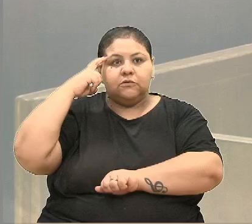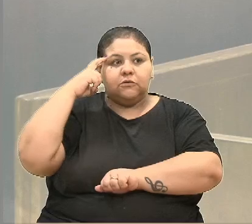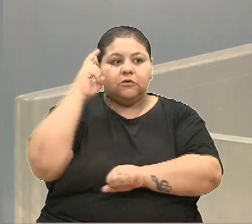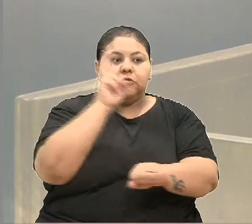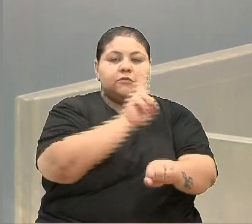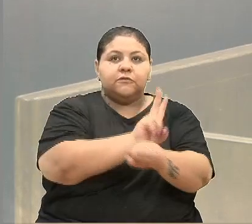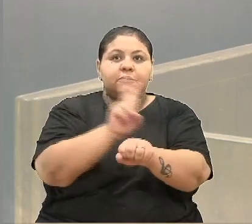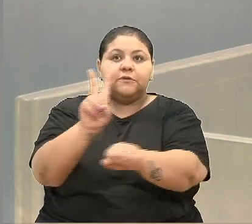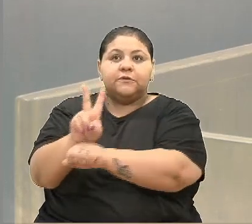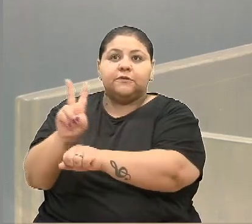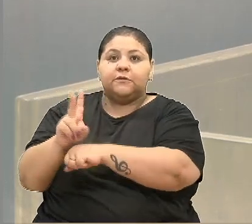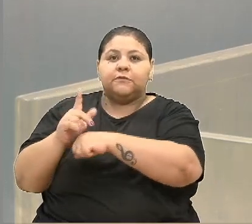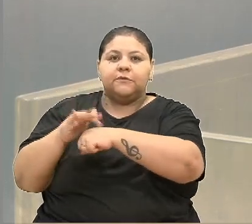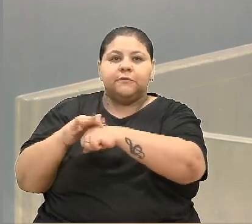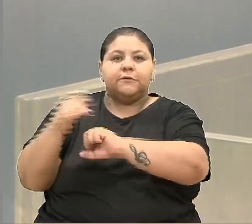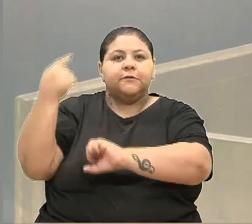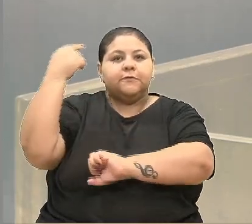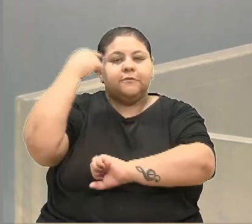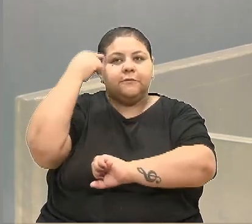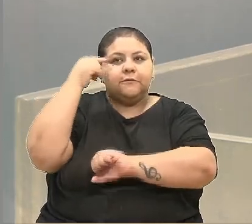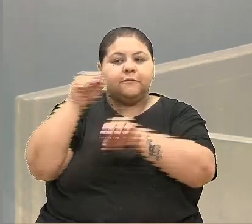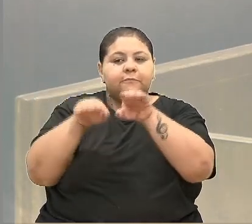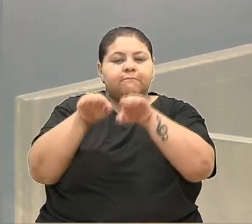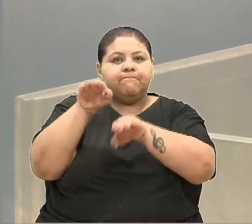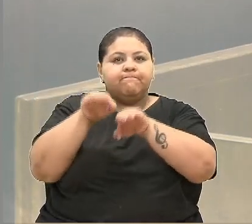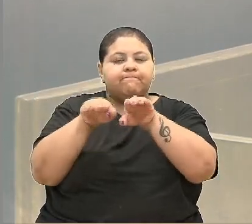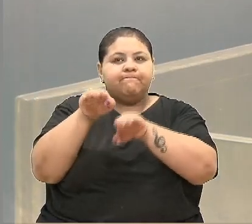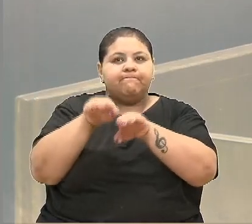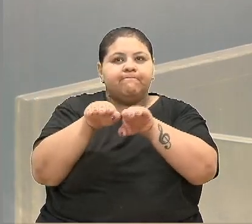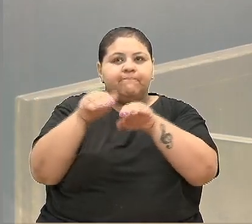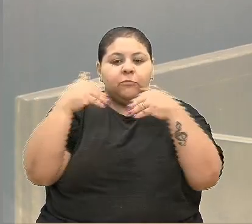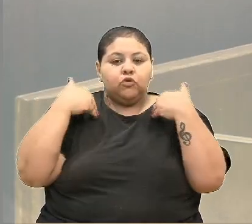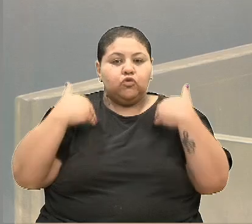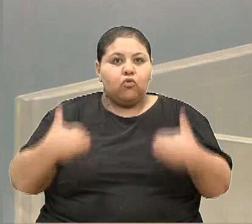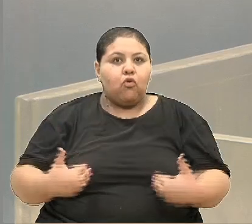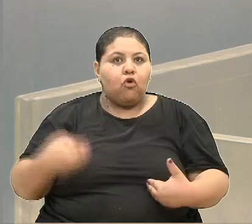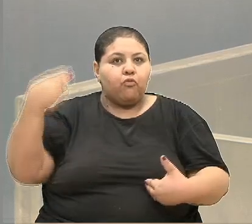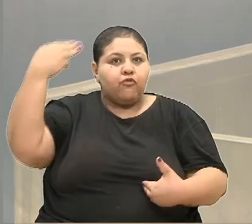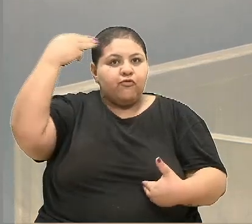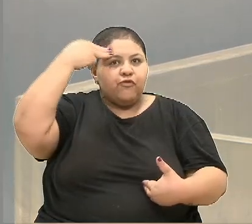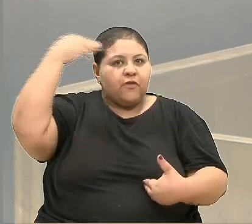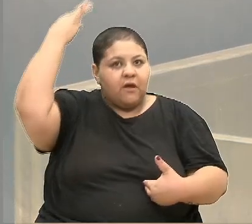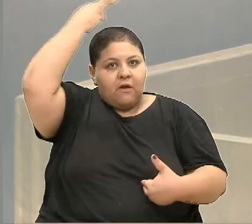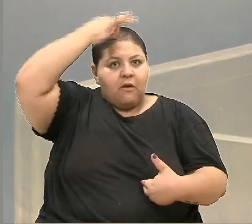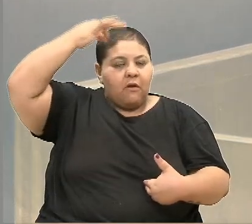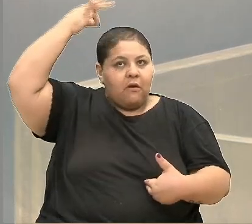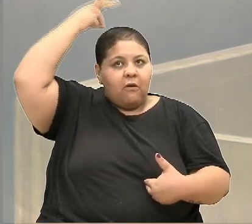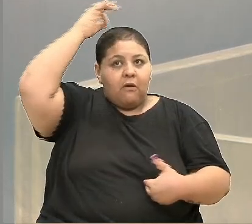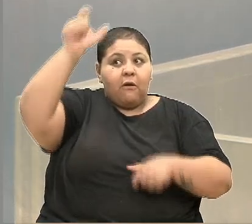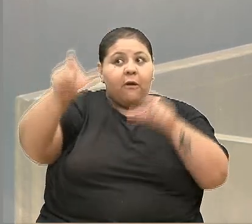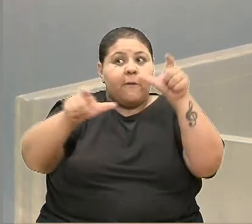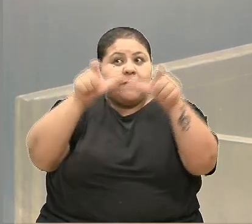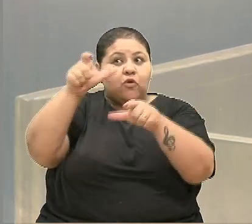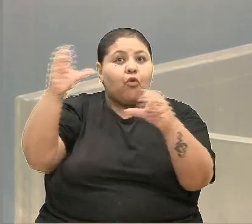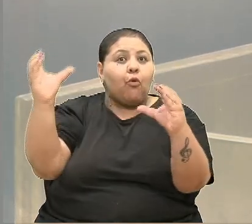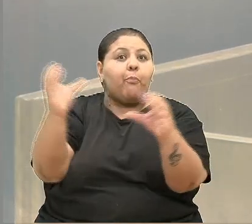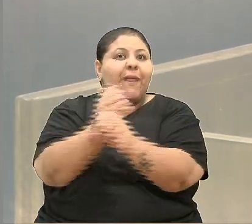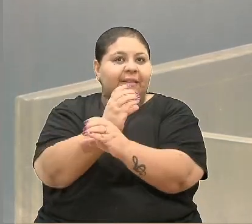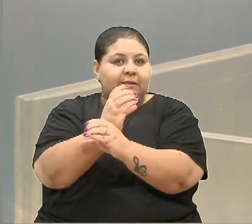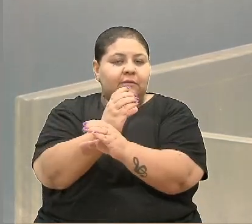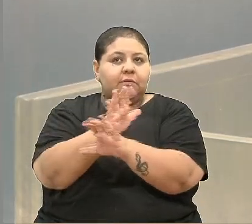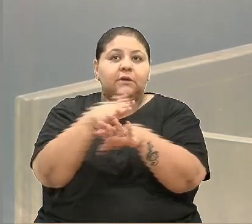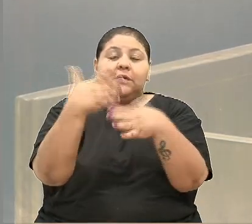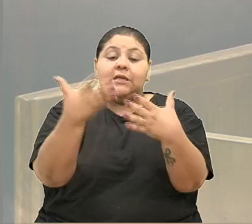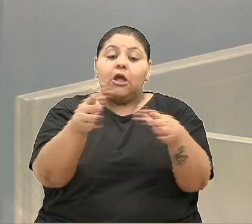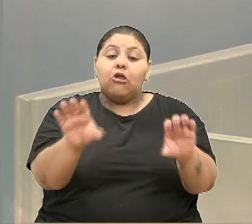prevenção da doença, pensar no equilíbrio do corpo, da mente e do espírito, o ser humano como um ser completo. Então, é um